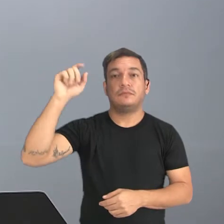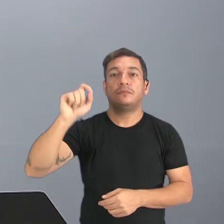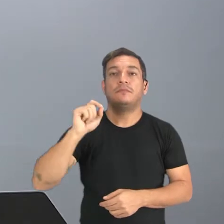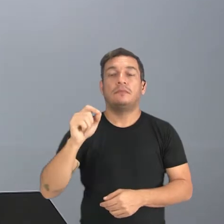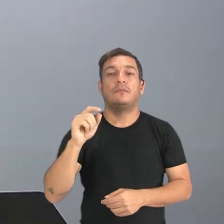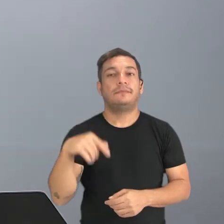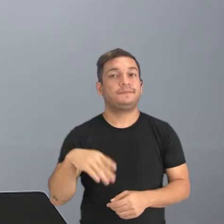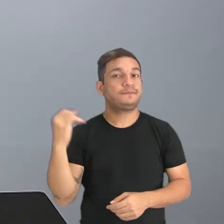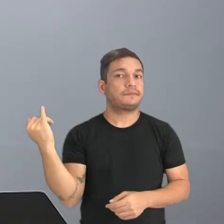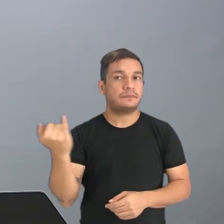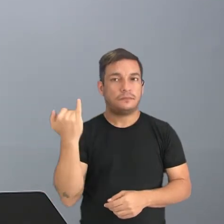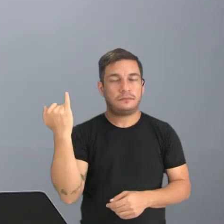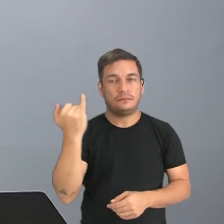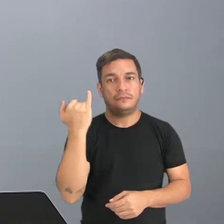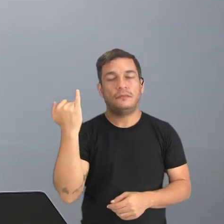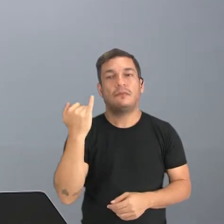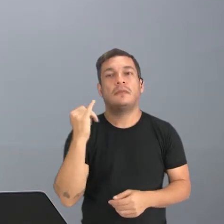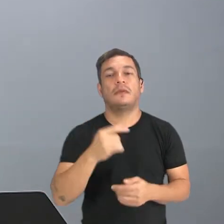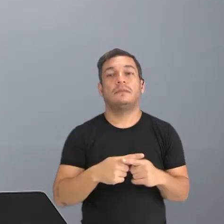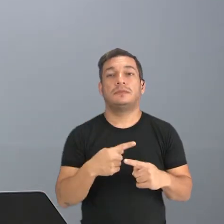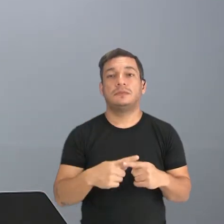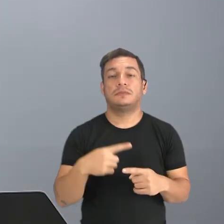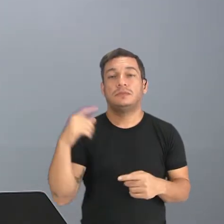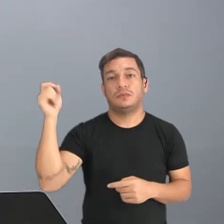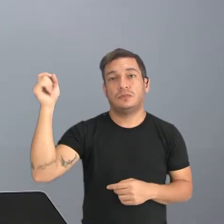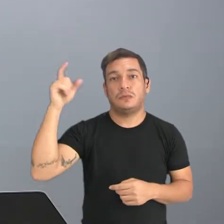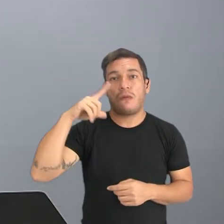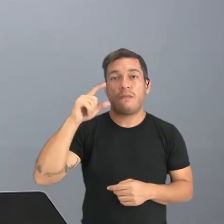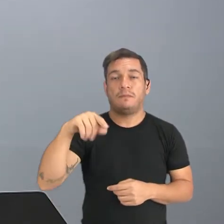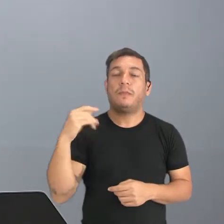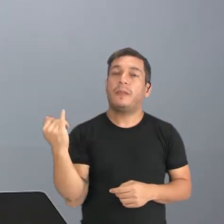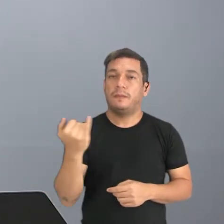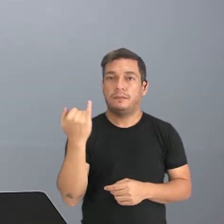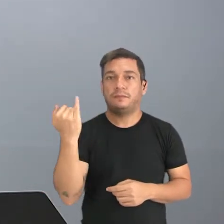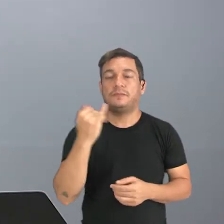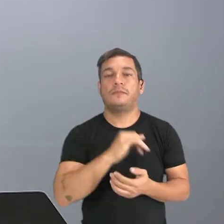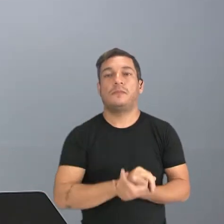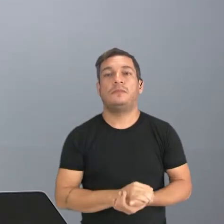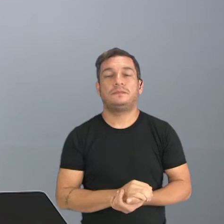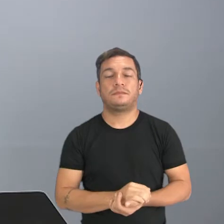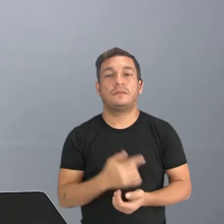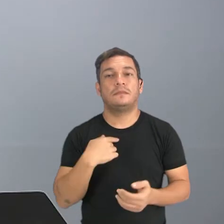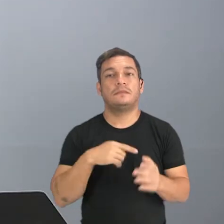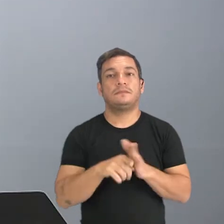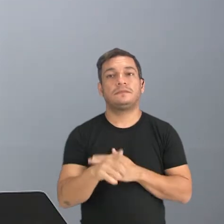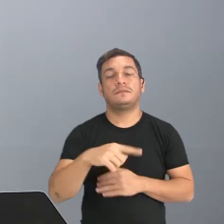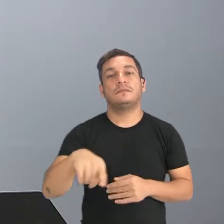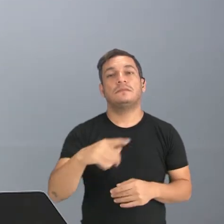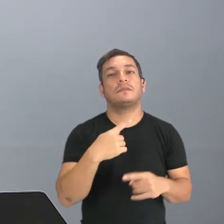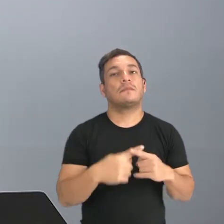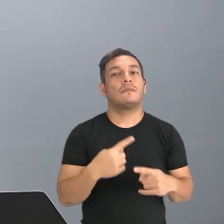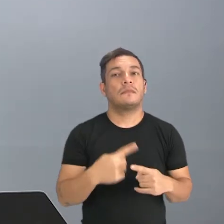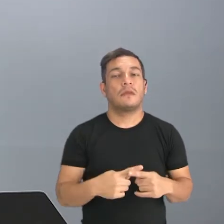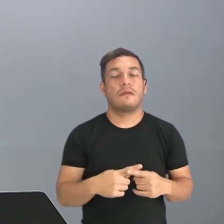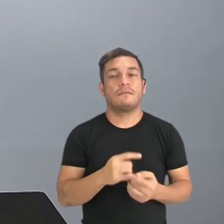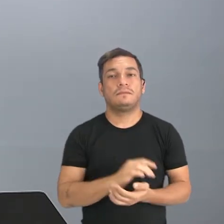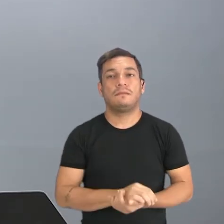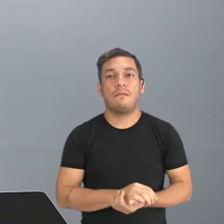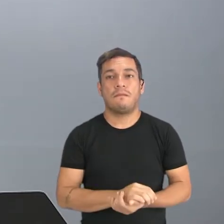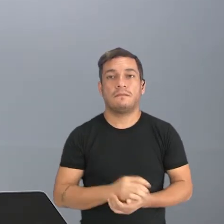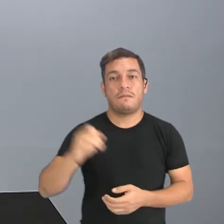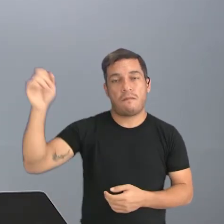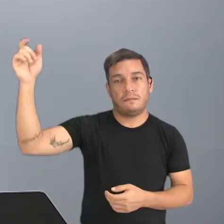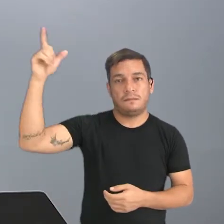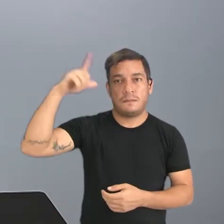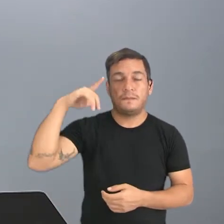é de fundamental importância, porque o Sol é importante. E aí eu pergunto por quê? Bem, o Sol